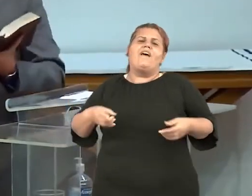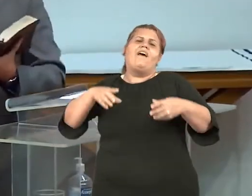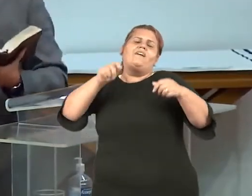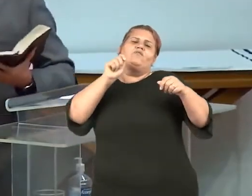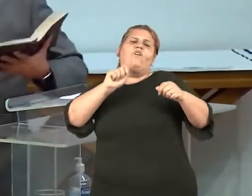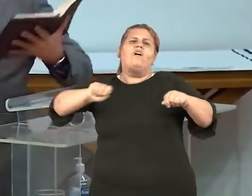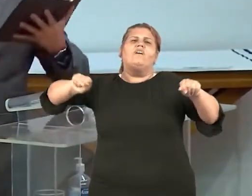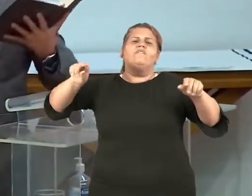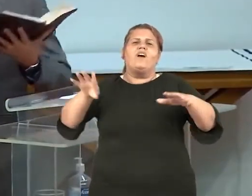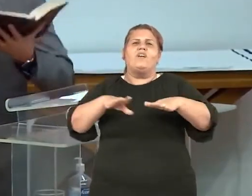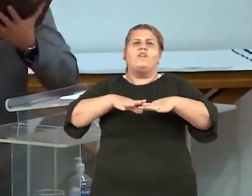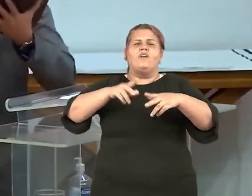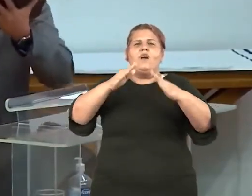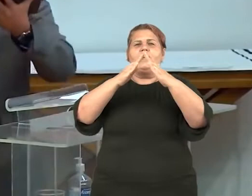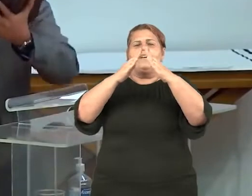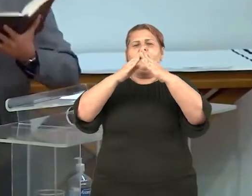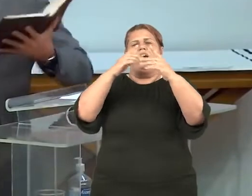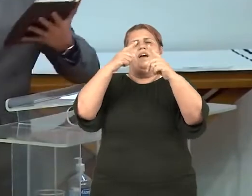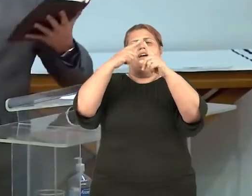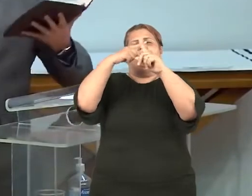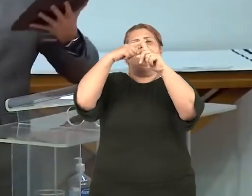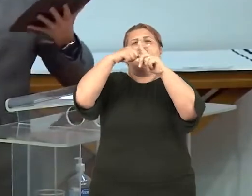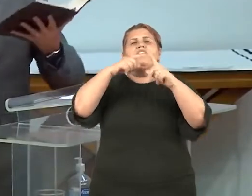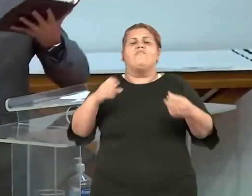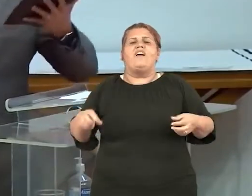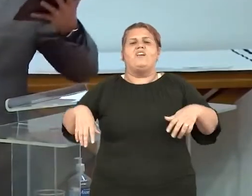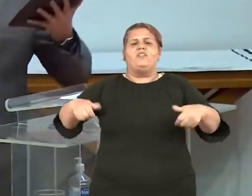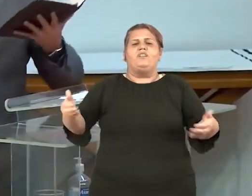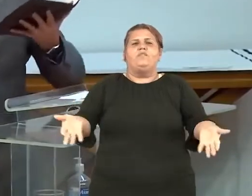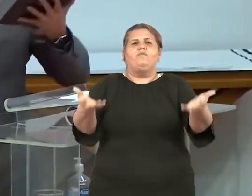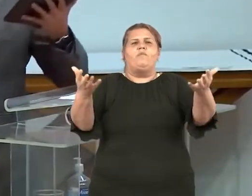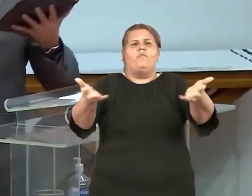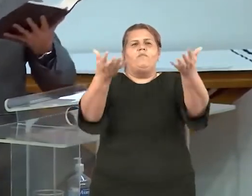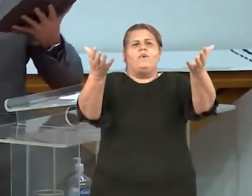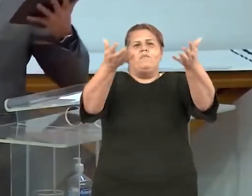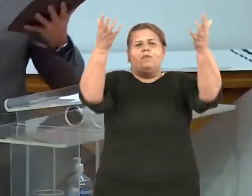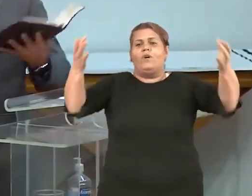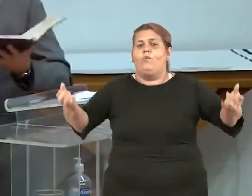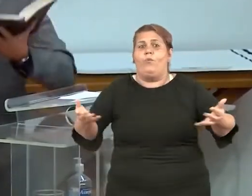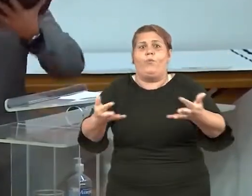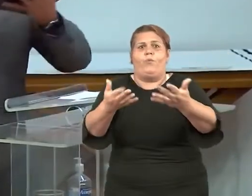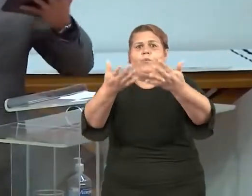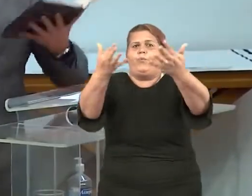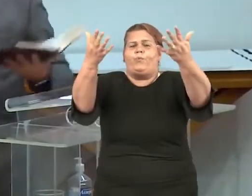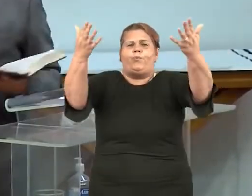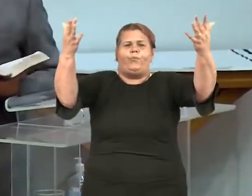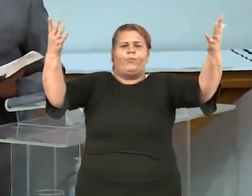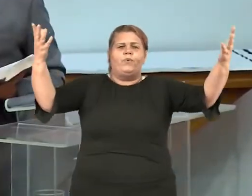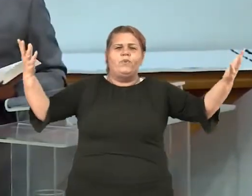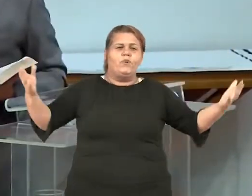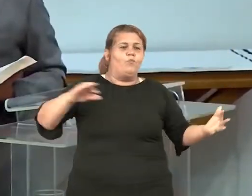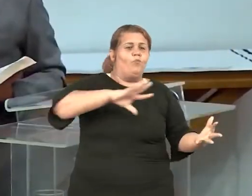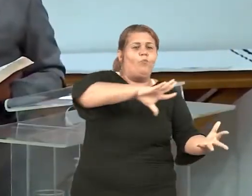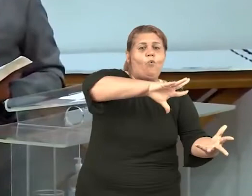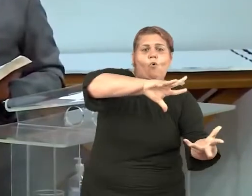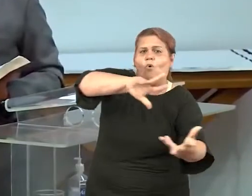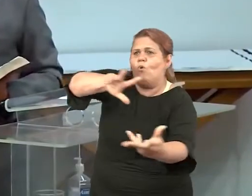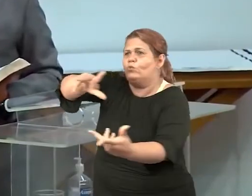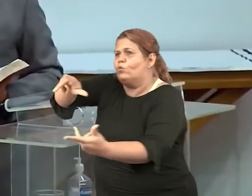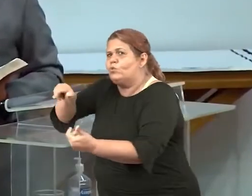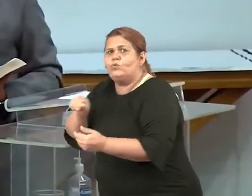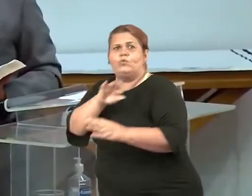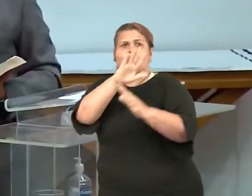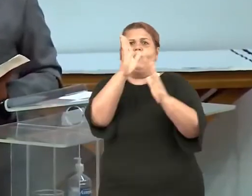Se Deus quiser, um grande avivamento vai varrer a igreja evangélica brasileira e mundo afora. Se